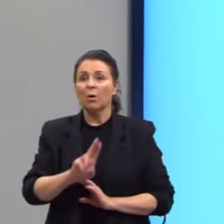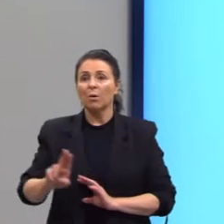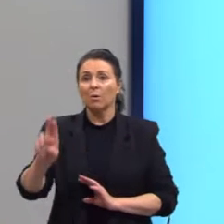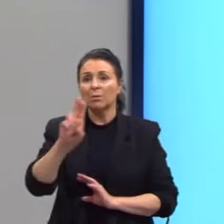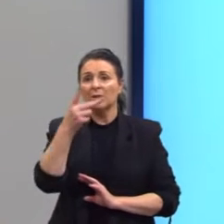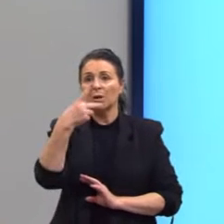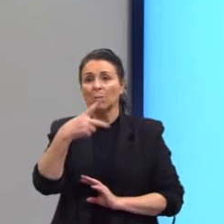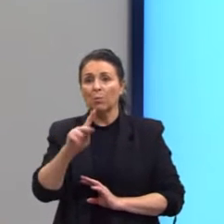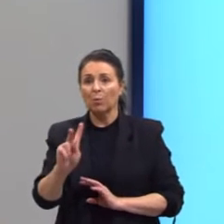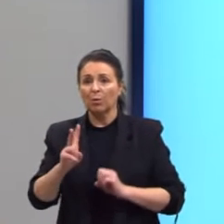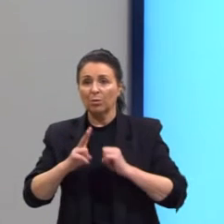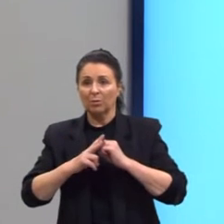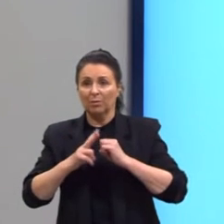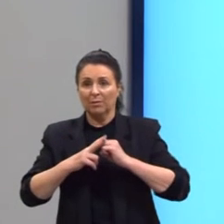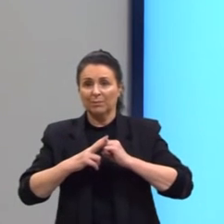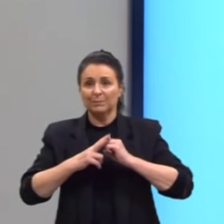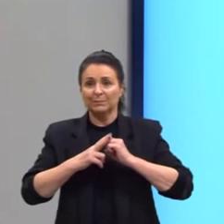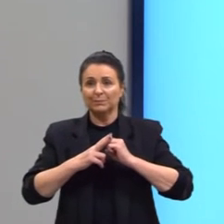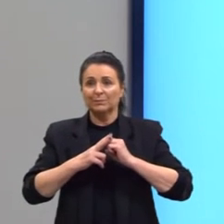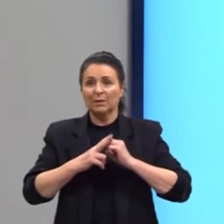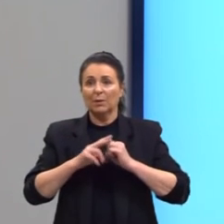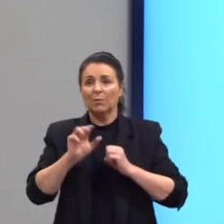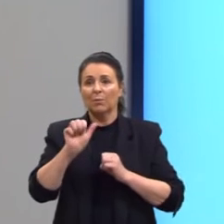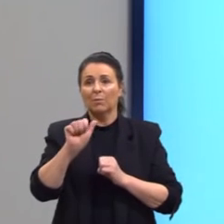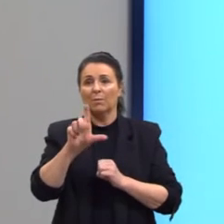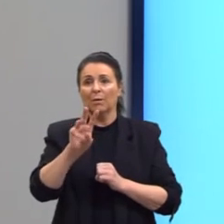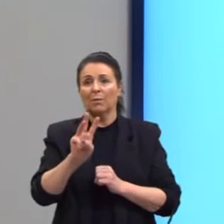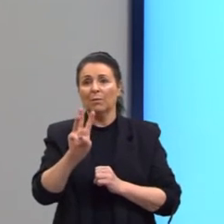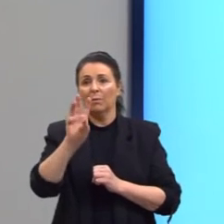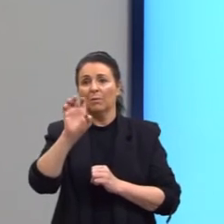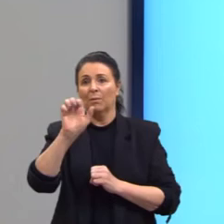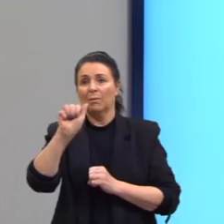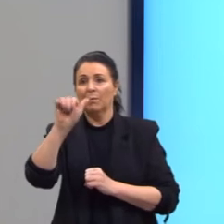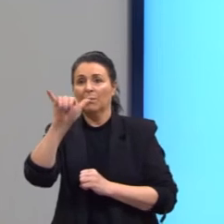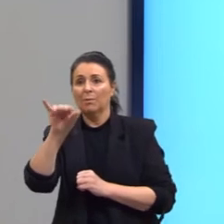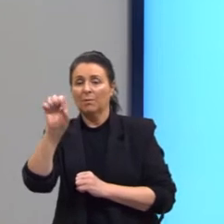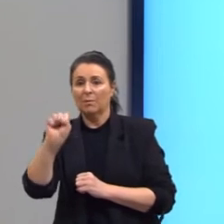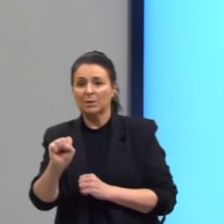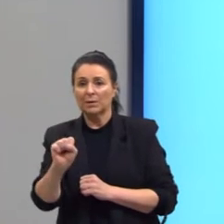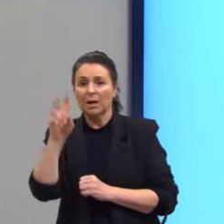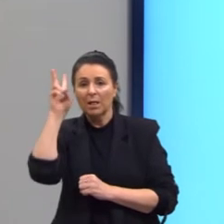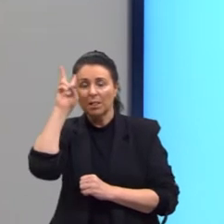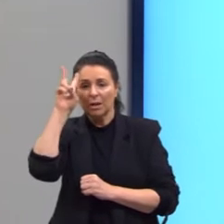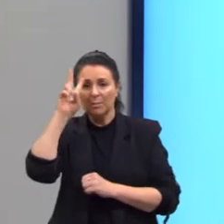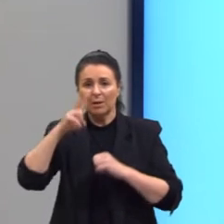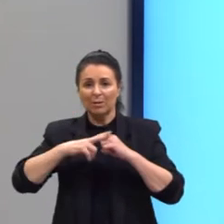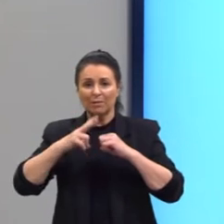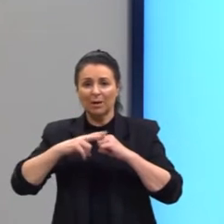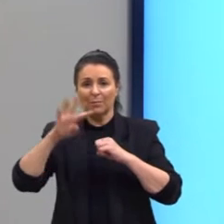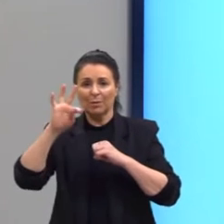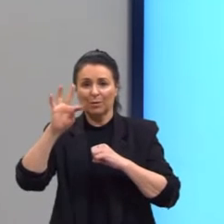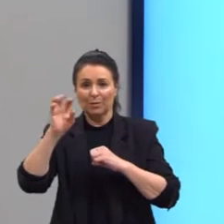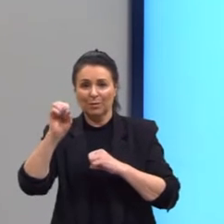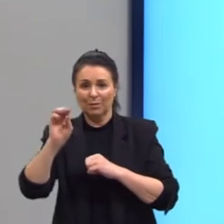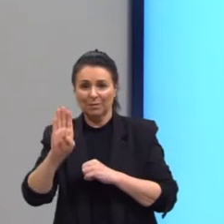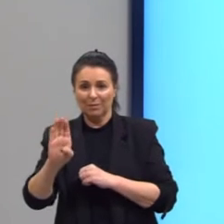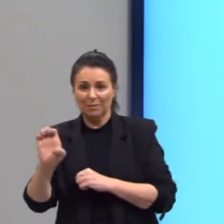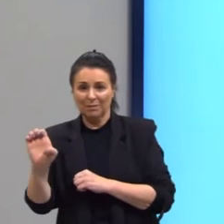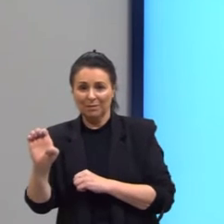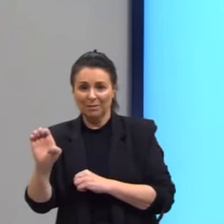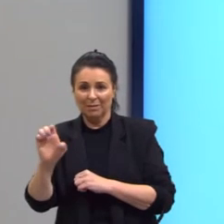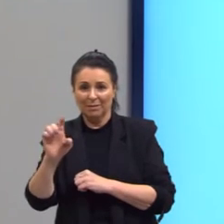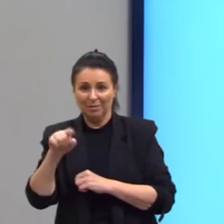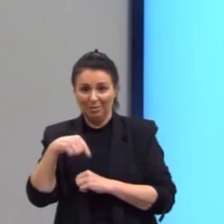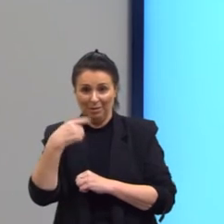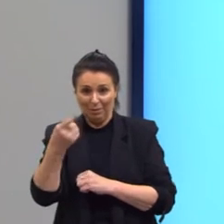e o sempre na E usei o Bingo que é o verbo to be lembra um verme subida da outra aula né